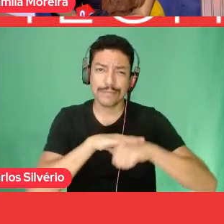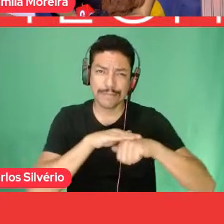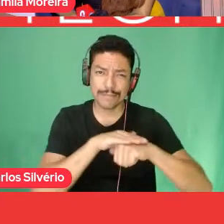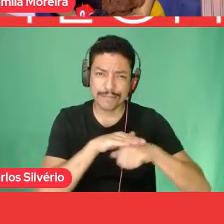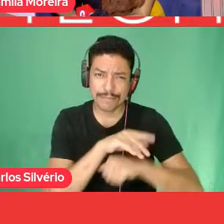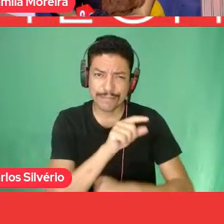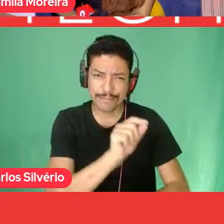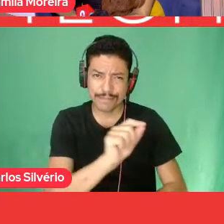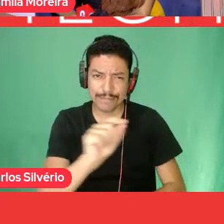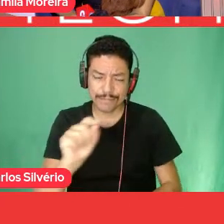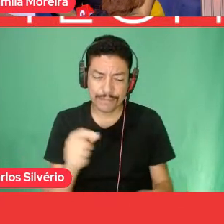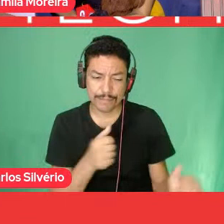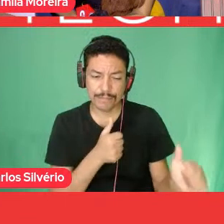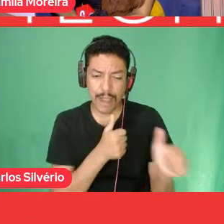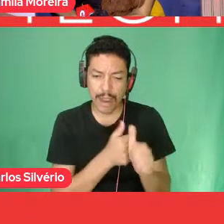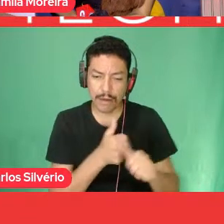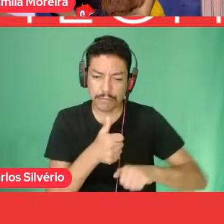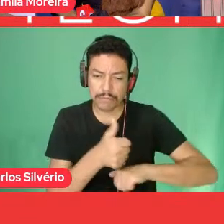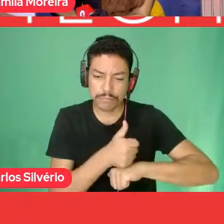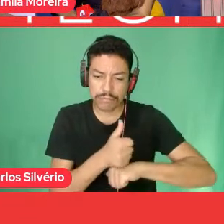eu pude ver